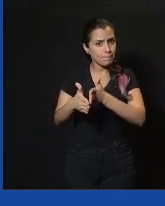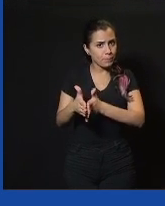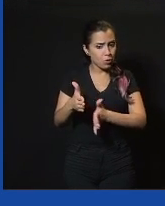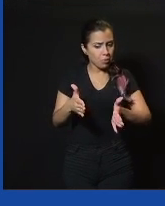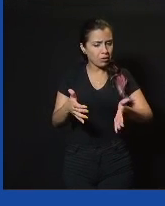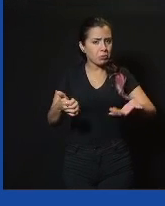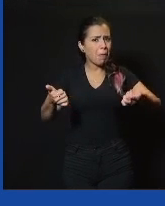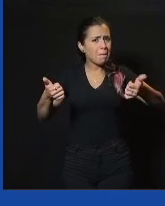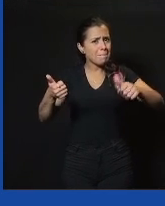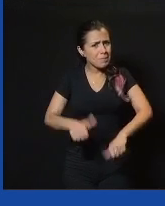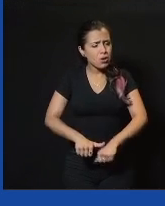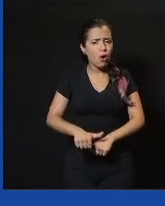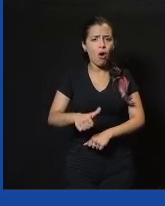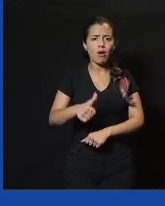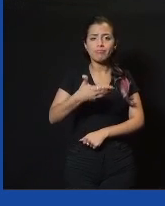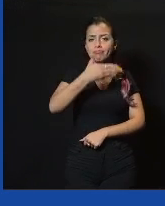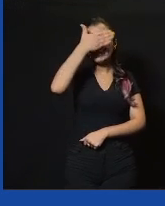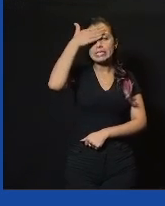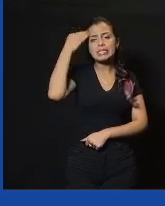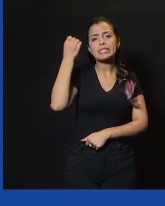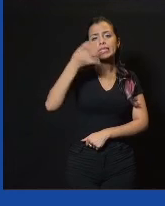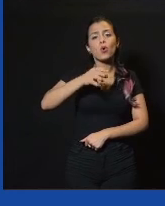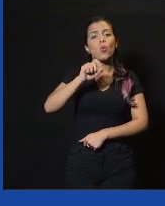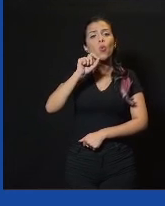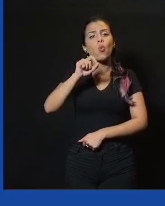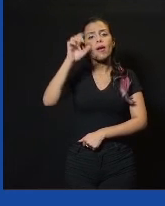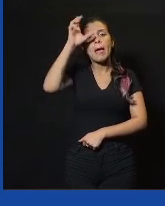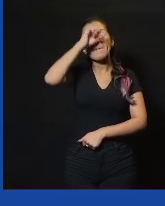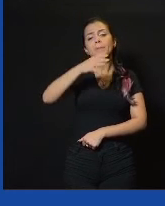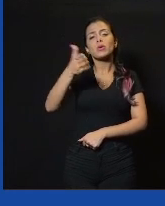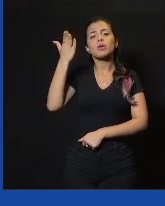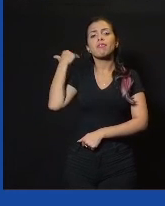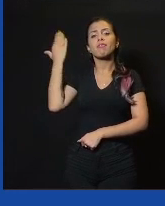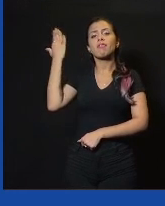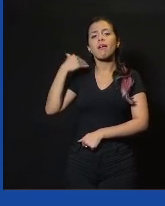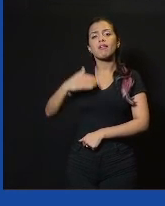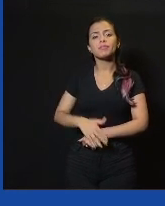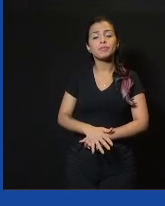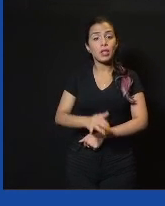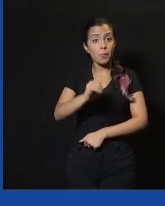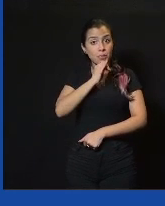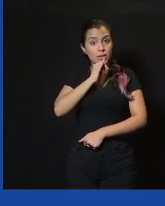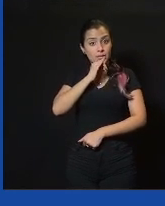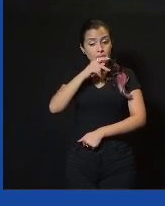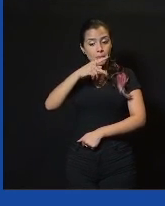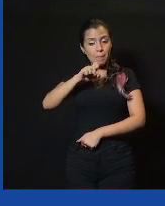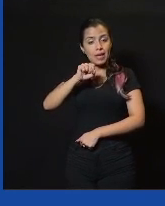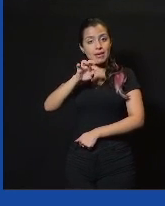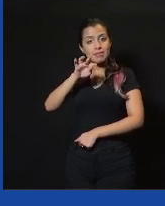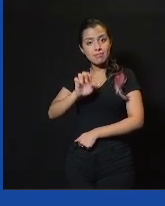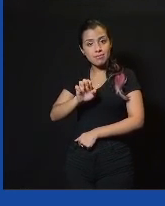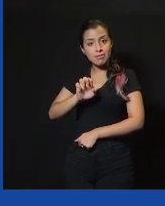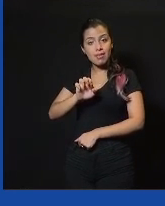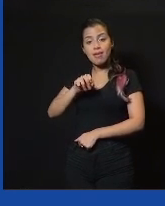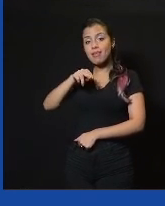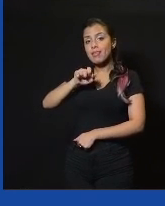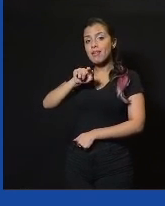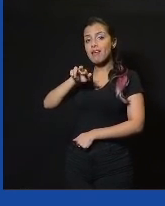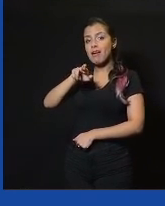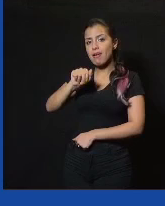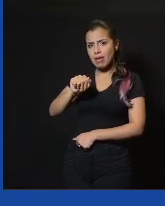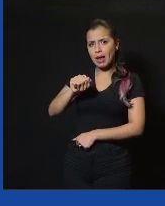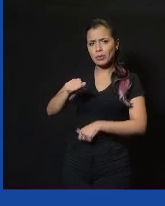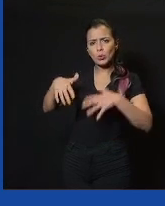aprende com a história. Depois da peste negra veio o iluminismo. E com o iluminismo, um dos